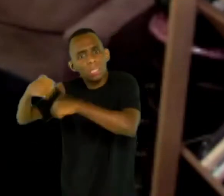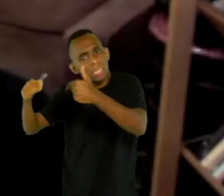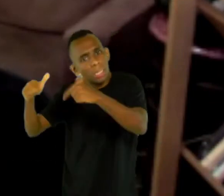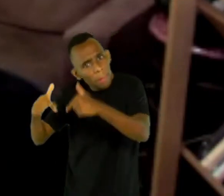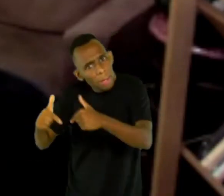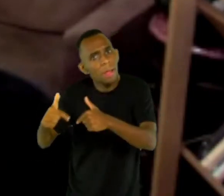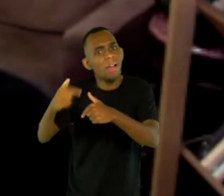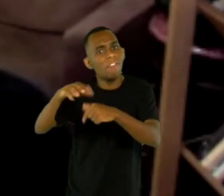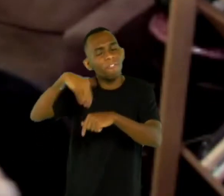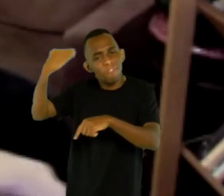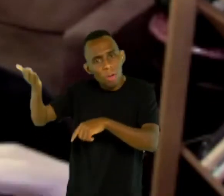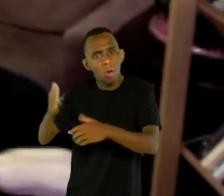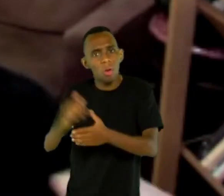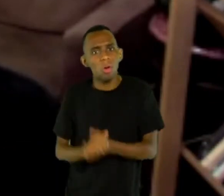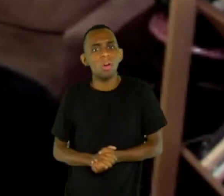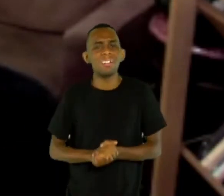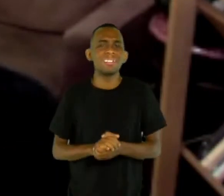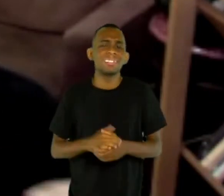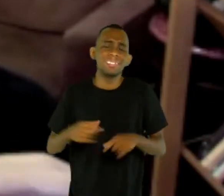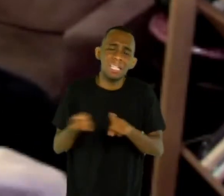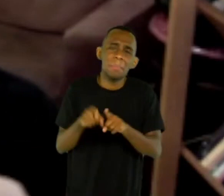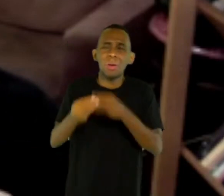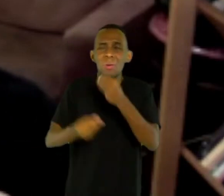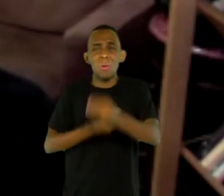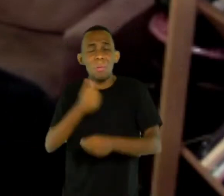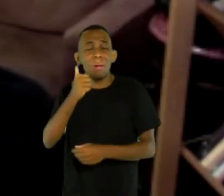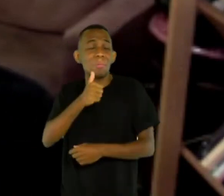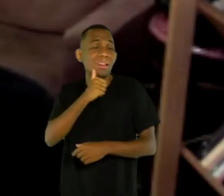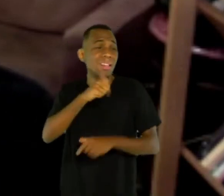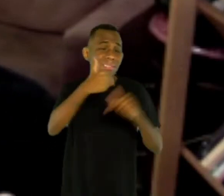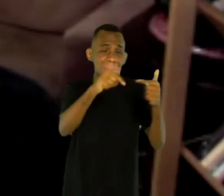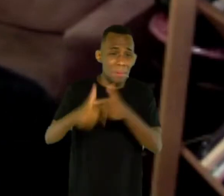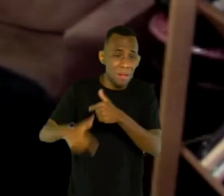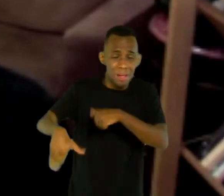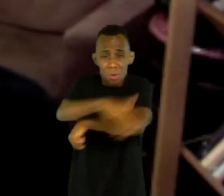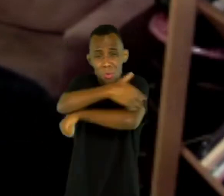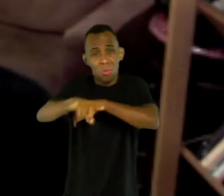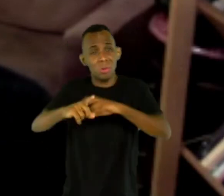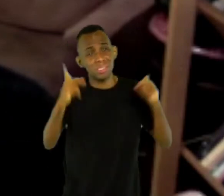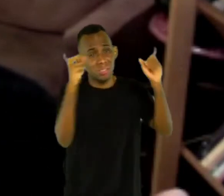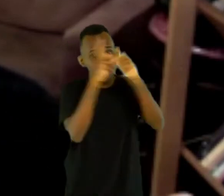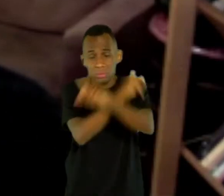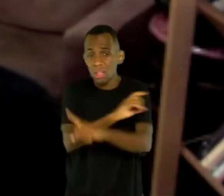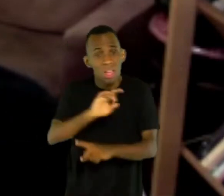fazer quando vai trabalhar, as dificuldades que ela sofre. É só a gente